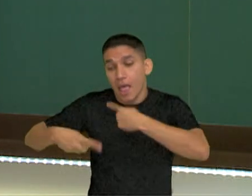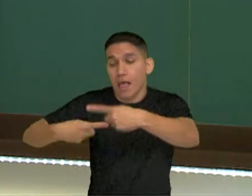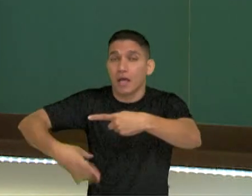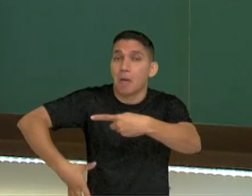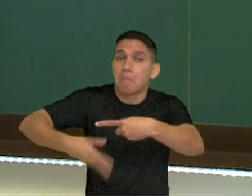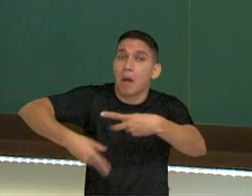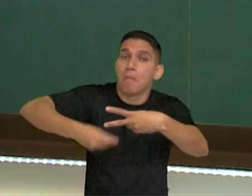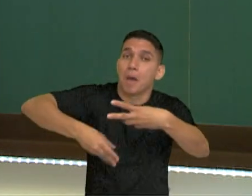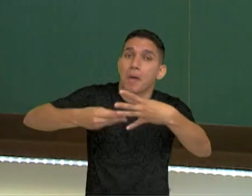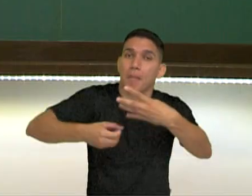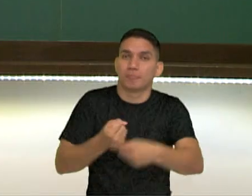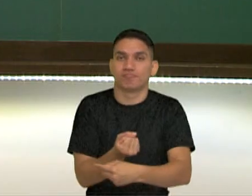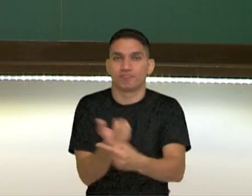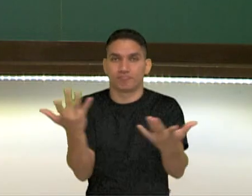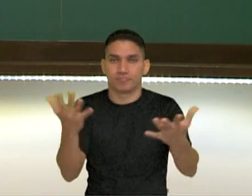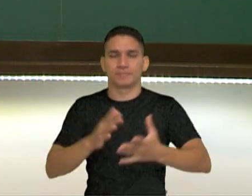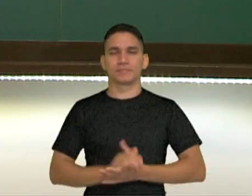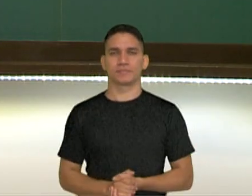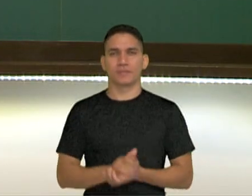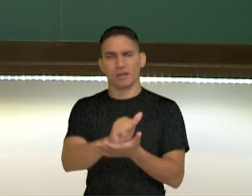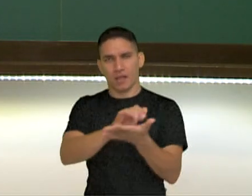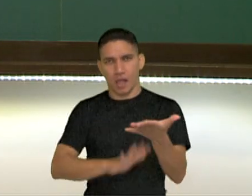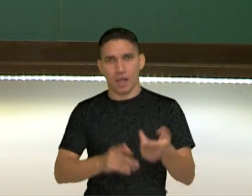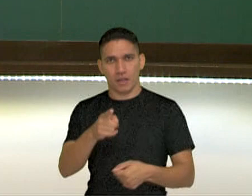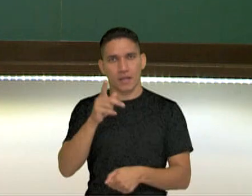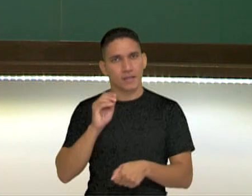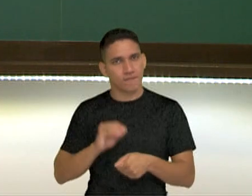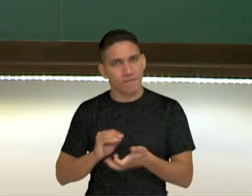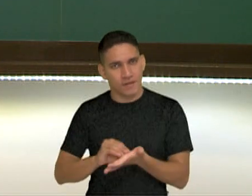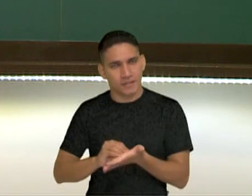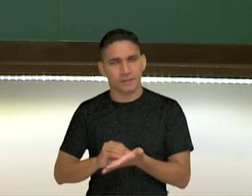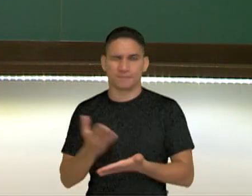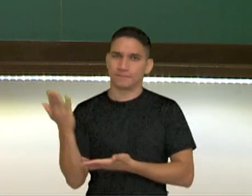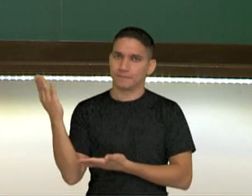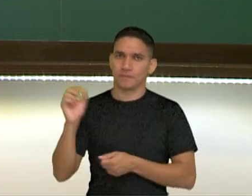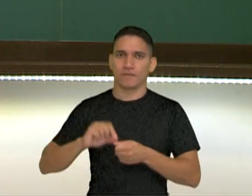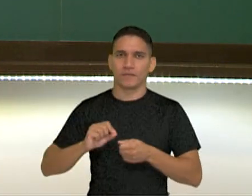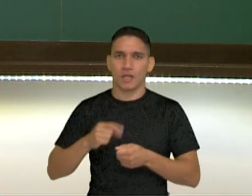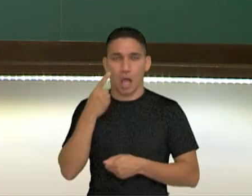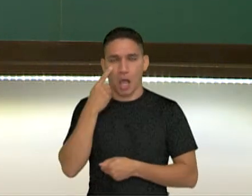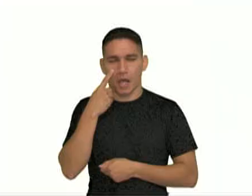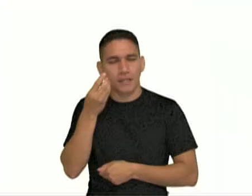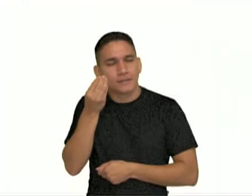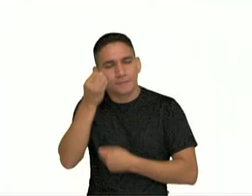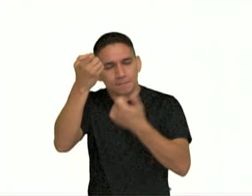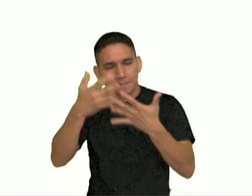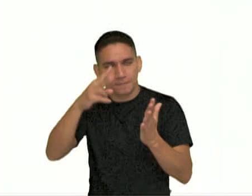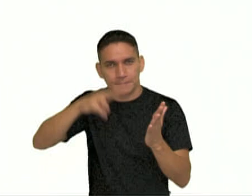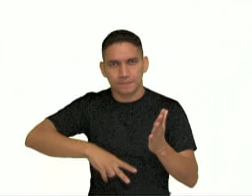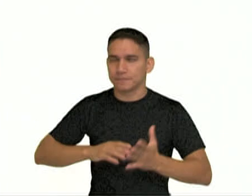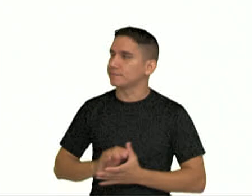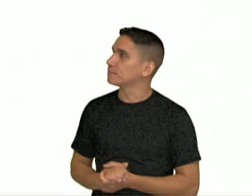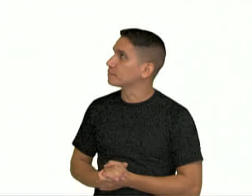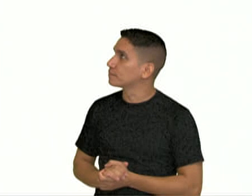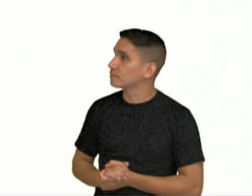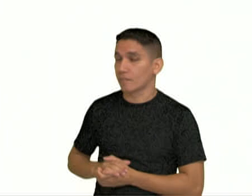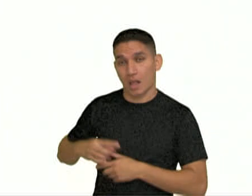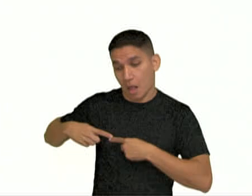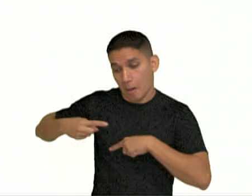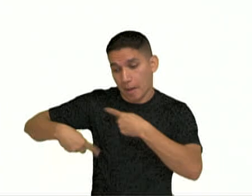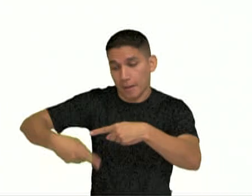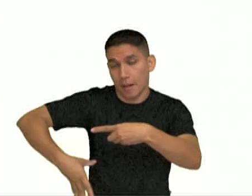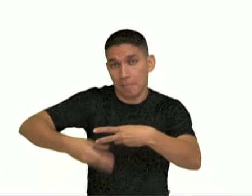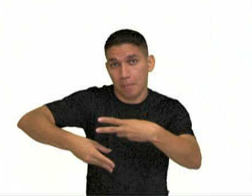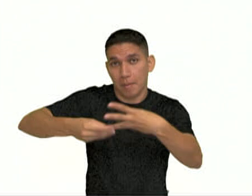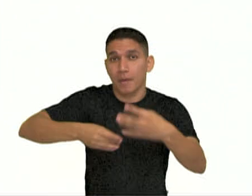multifatorial. Mais um exercício para você tentar fazer sozinho. Vamos lá? Vou ler aqui para vocês. A herança da cor de pele na